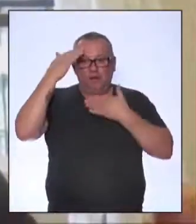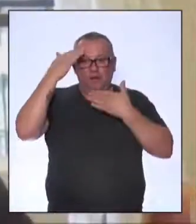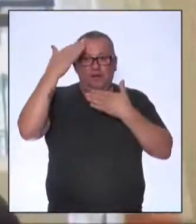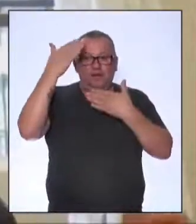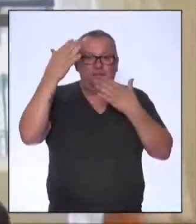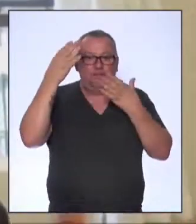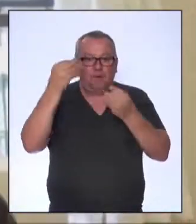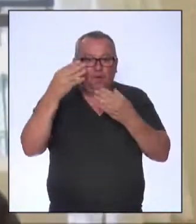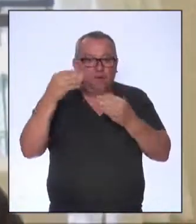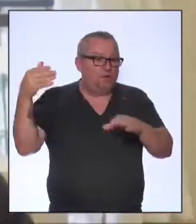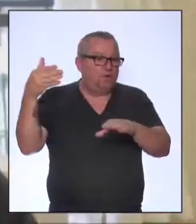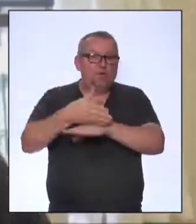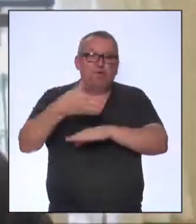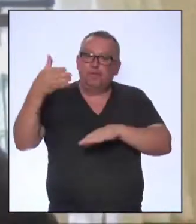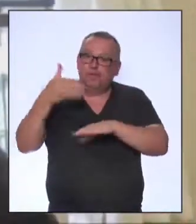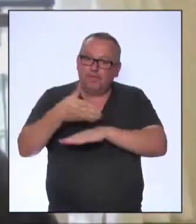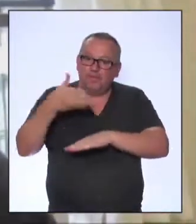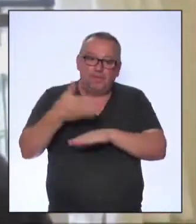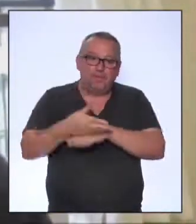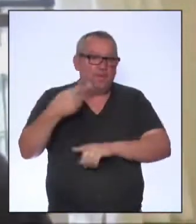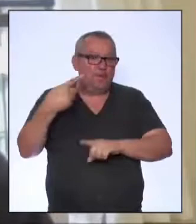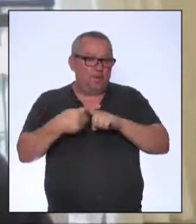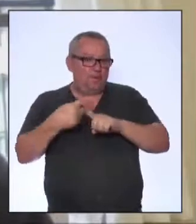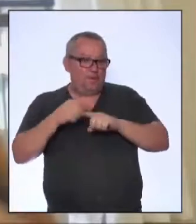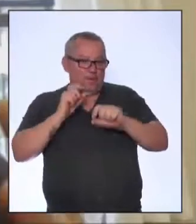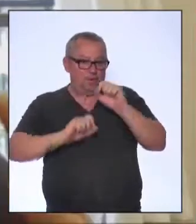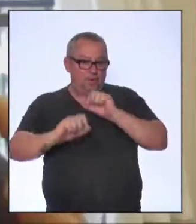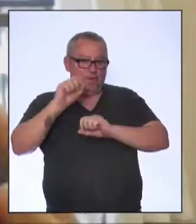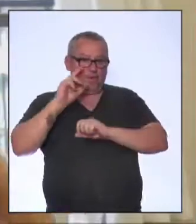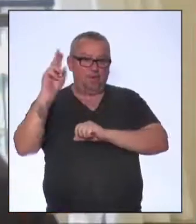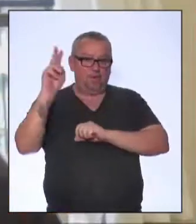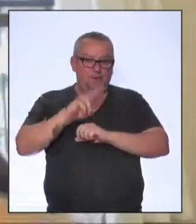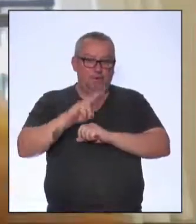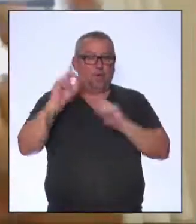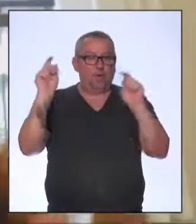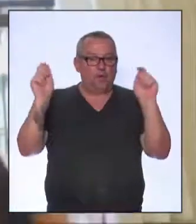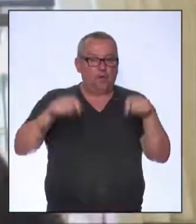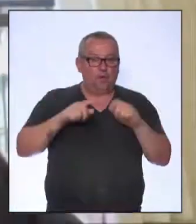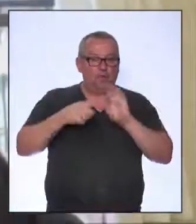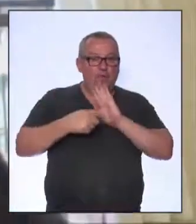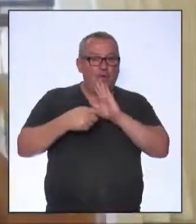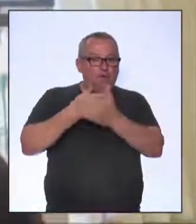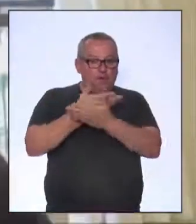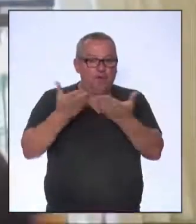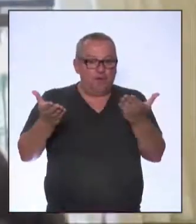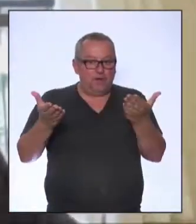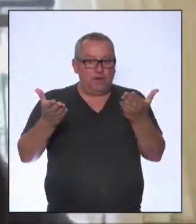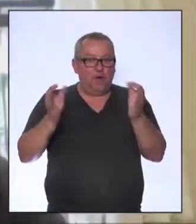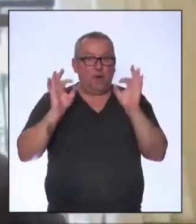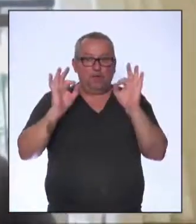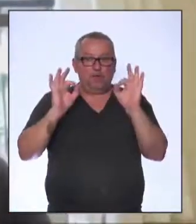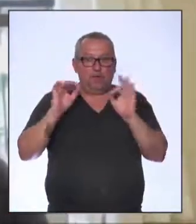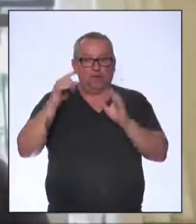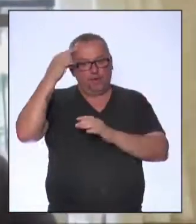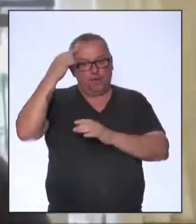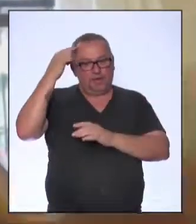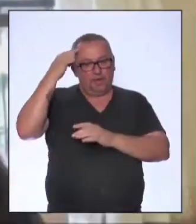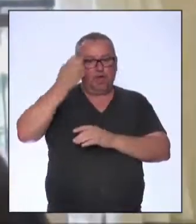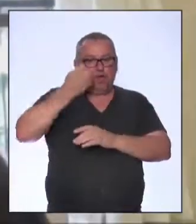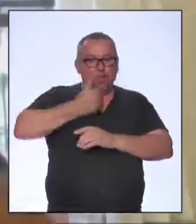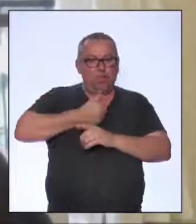muito essa participação, porque assim, o que eu posso trazer para vocês é otimismo, uma forma de